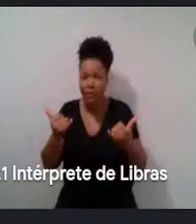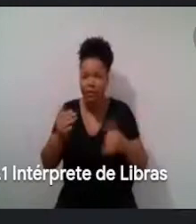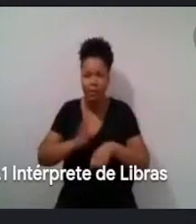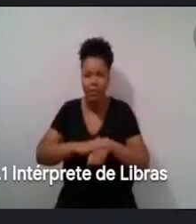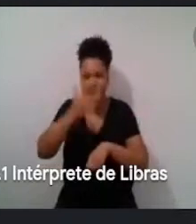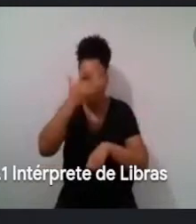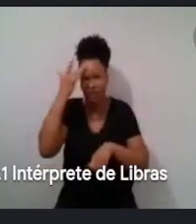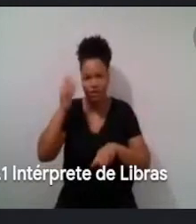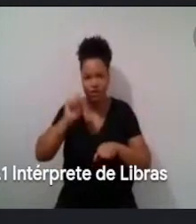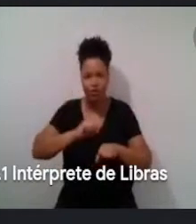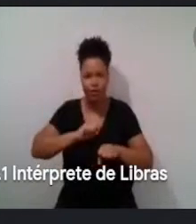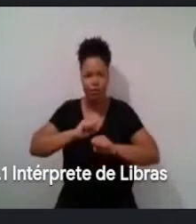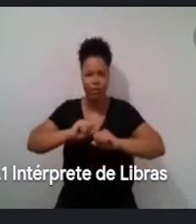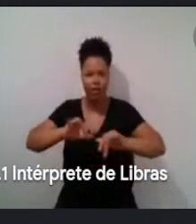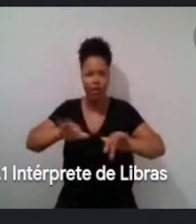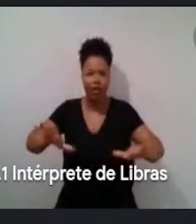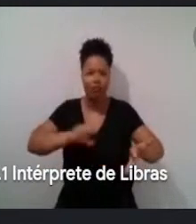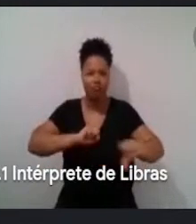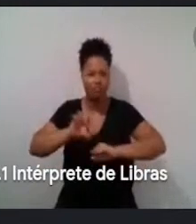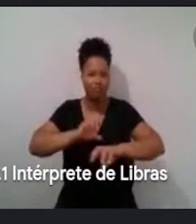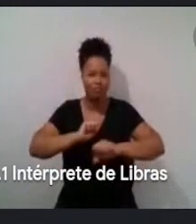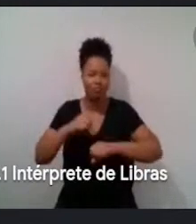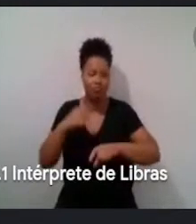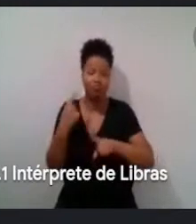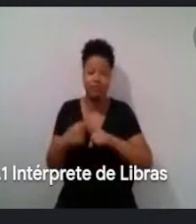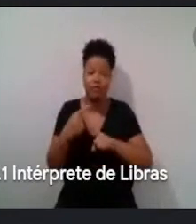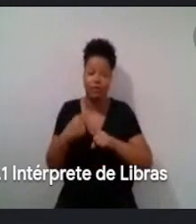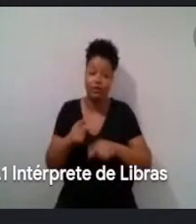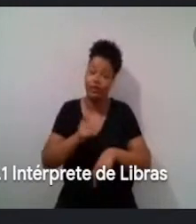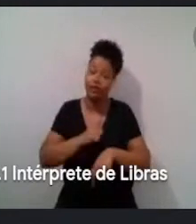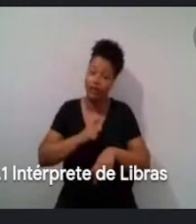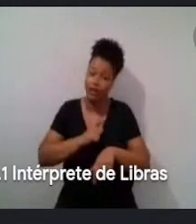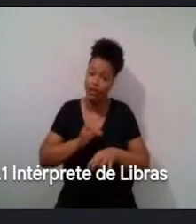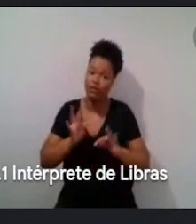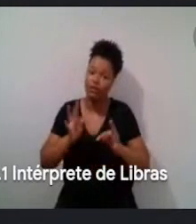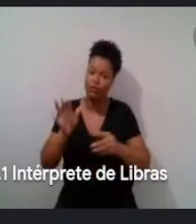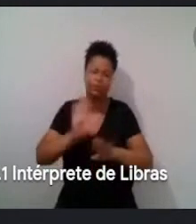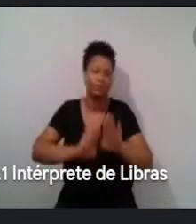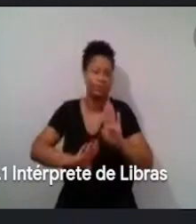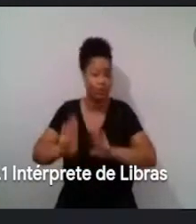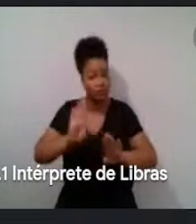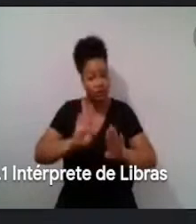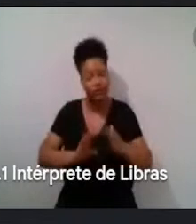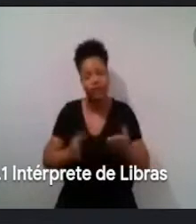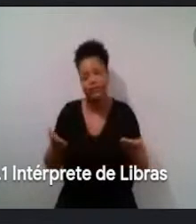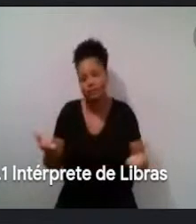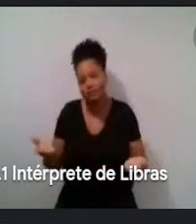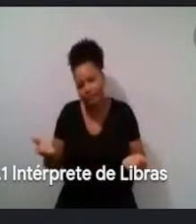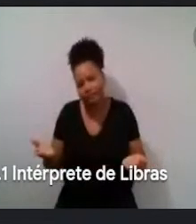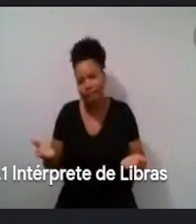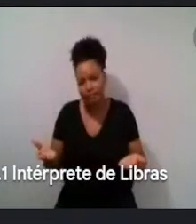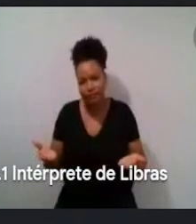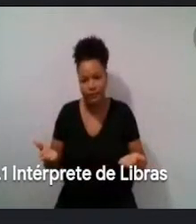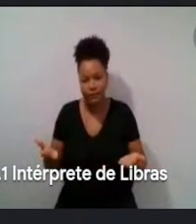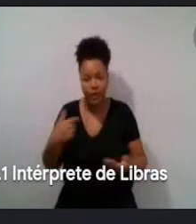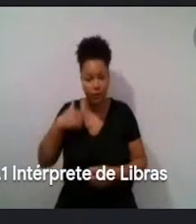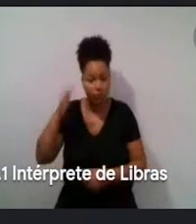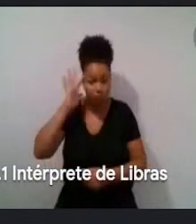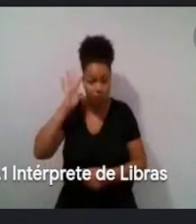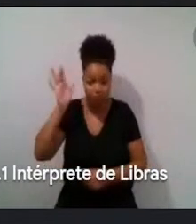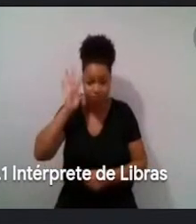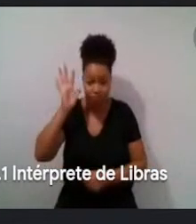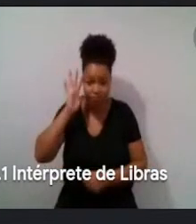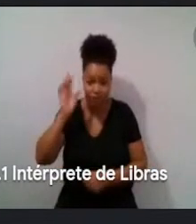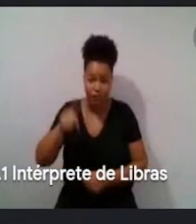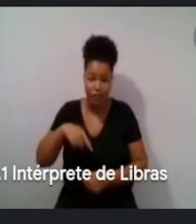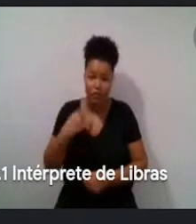contaminadas, e é porque a gente tem todo um cuidado, né? Então, penso que